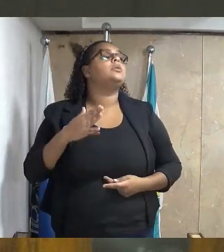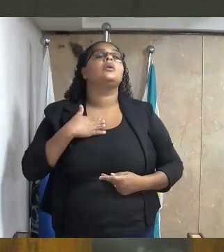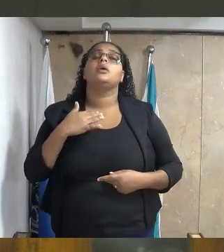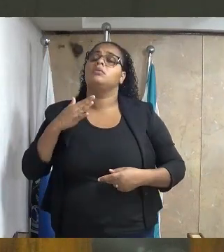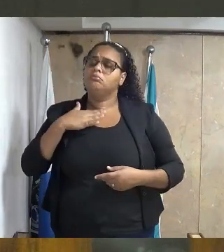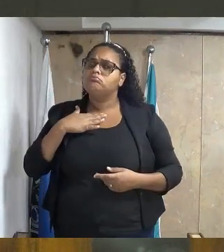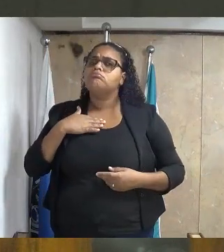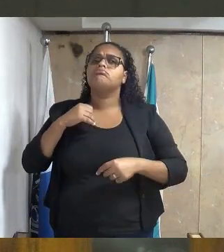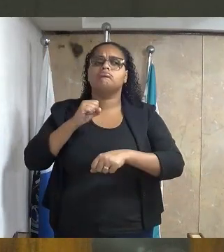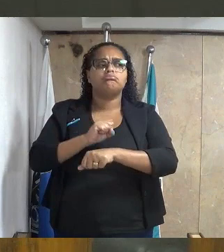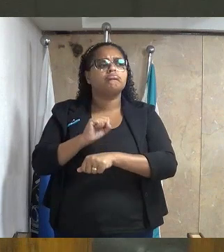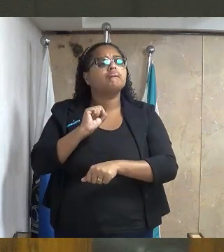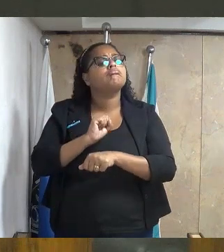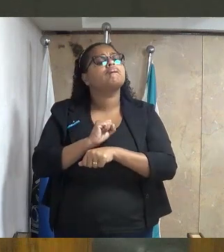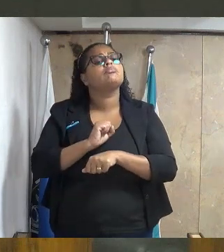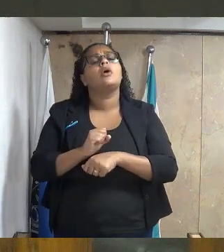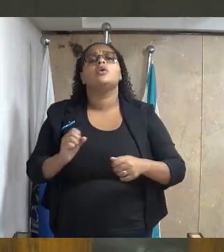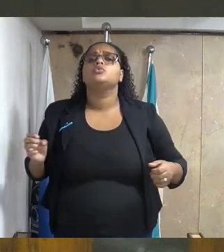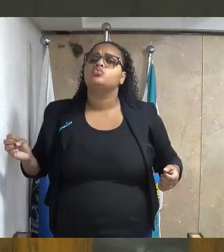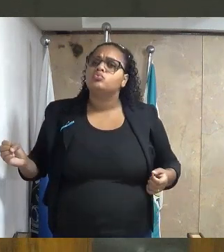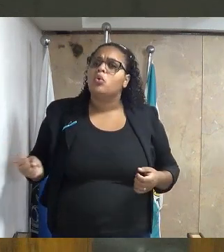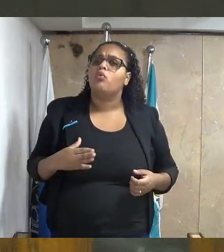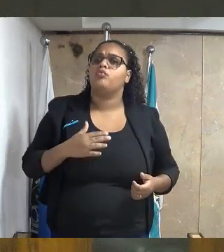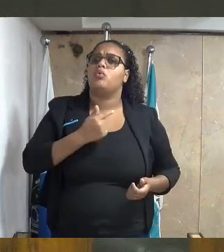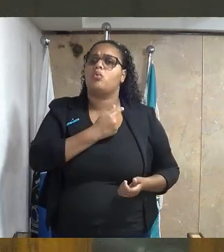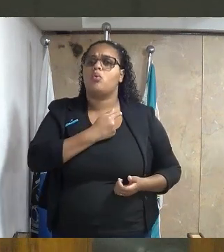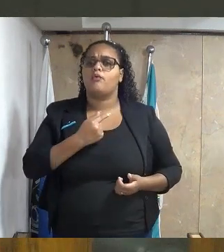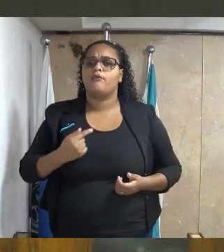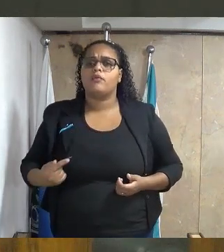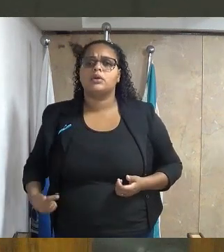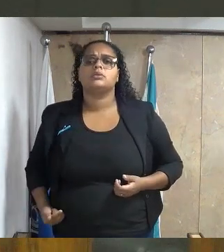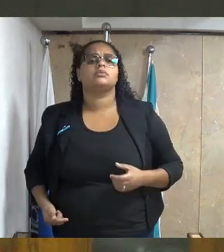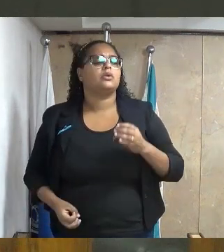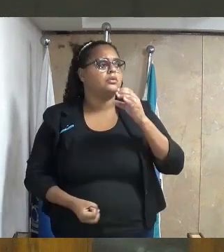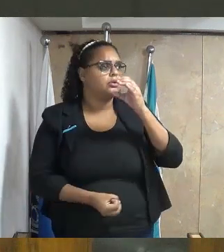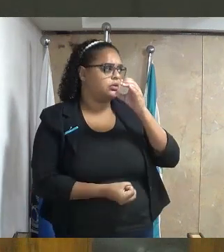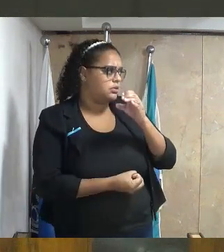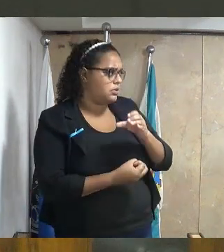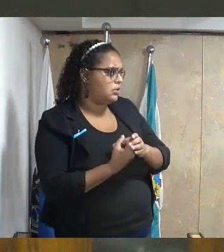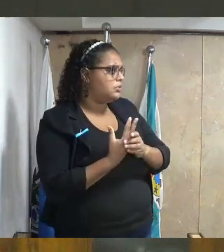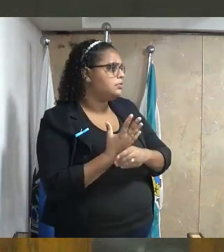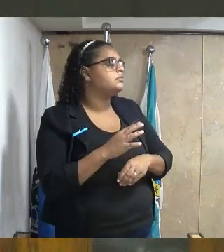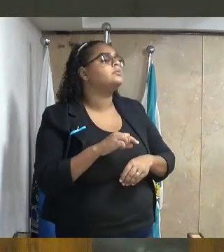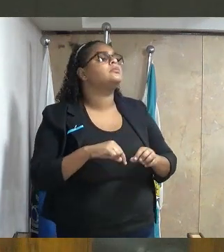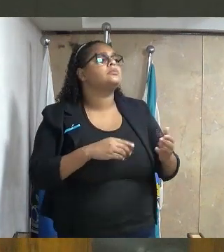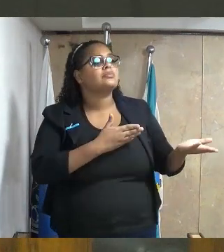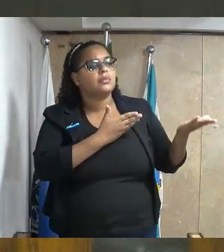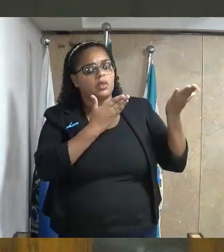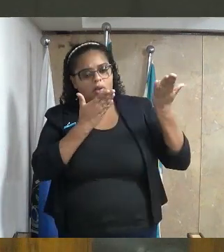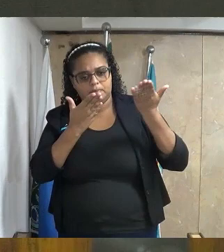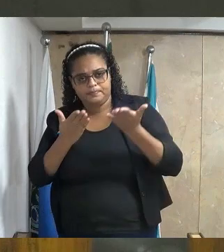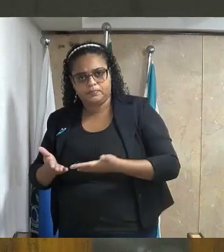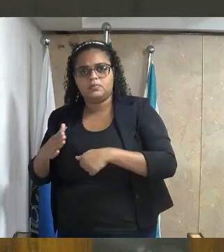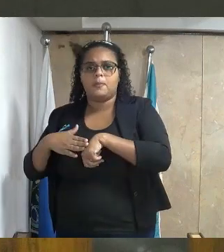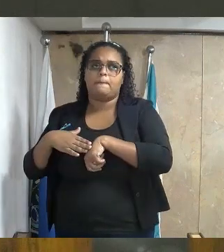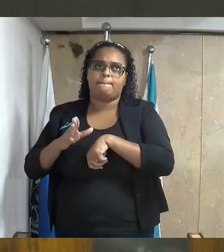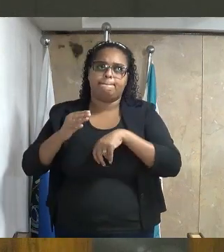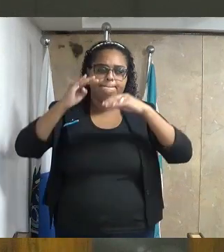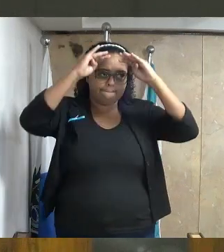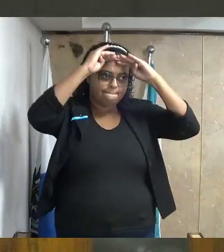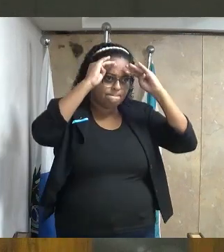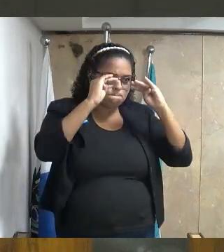espero que esse novo governo que irá se constituir, ele traga mais